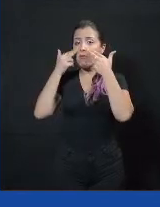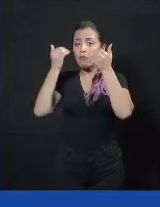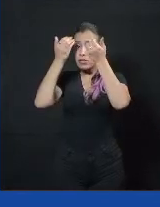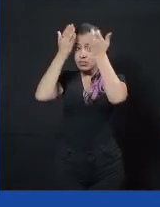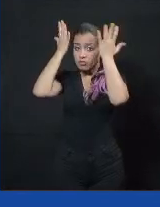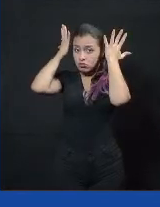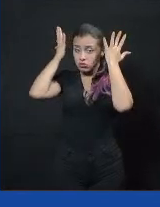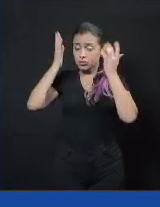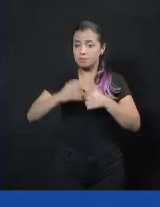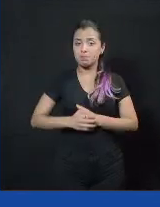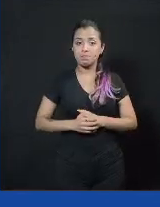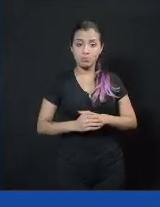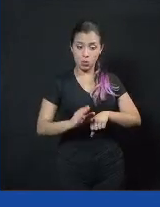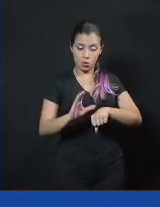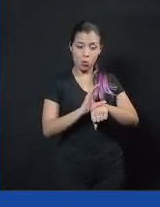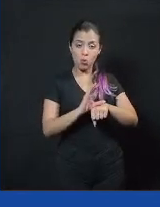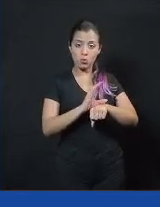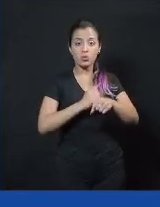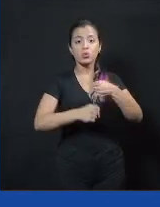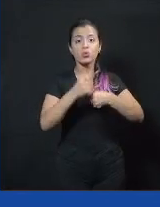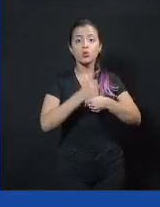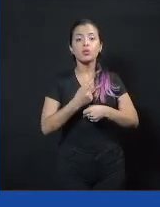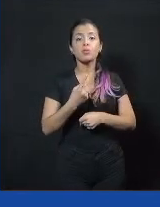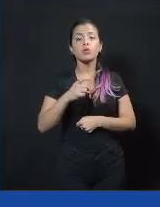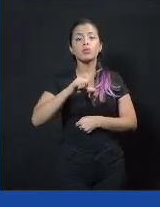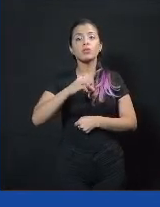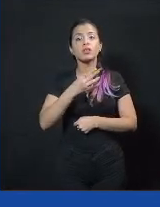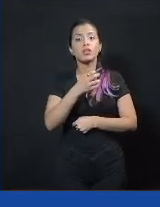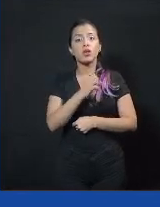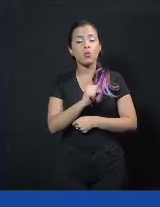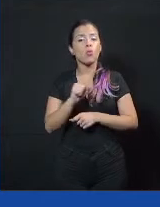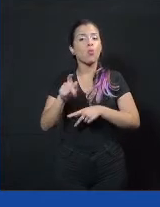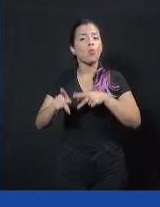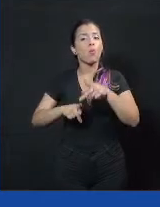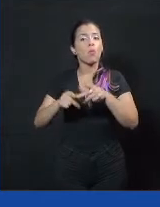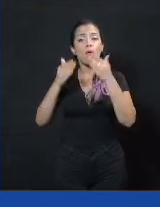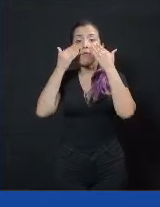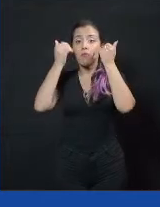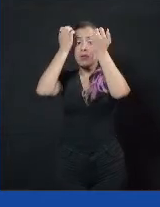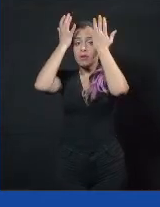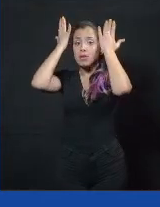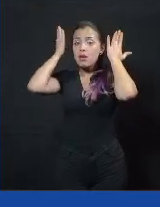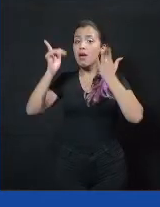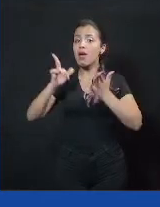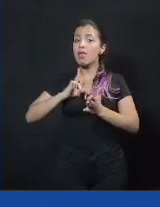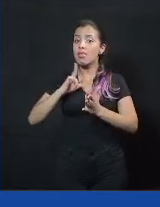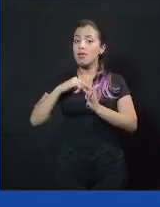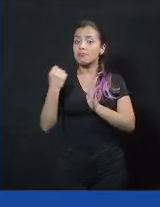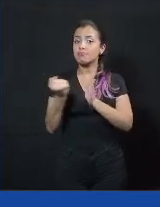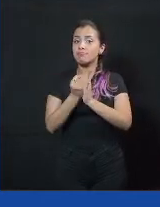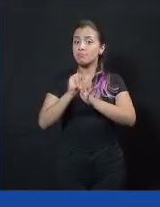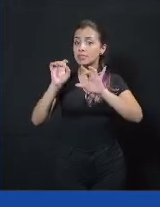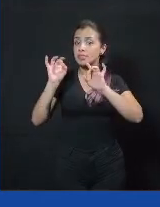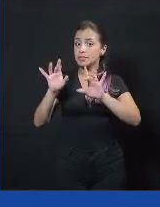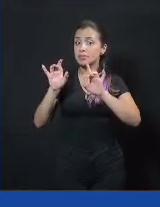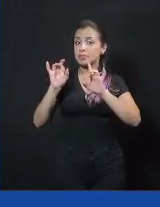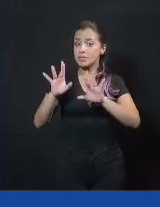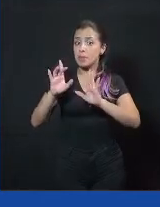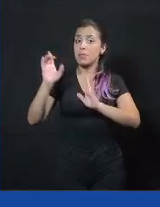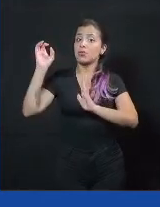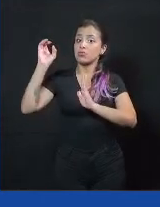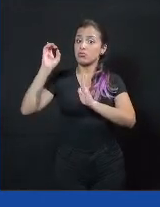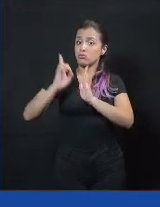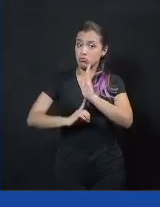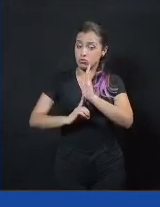de 1988, onde os povos indígenas do Brasil ganhou capítulo específico para seus direitos,